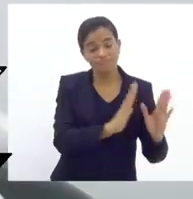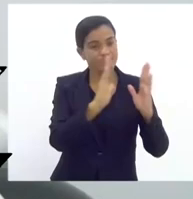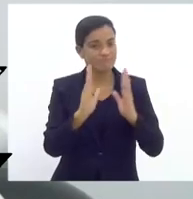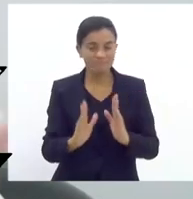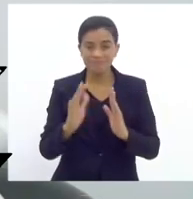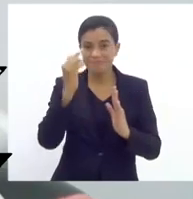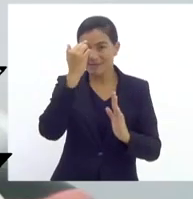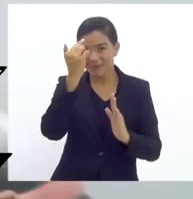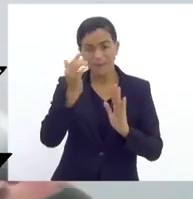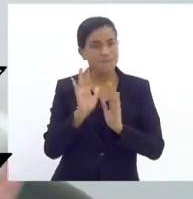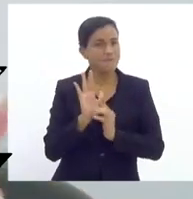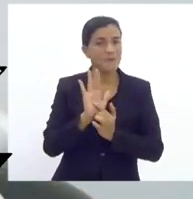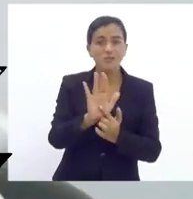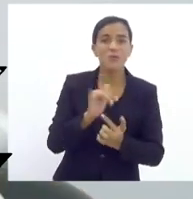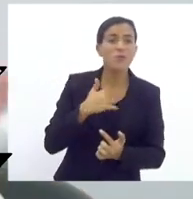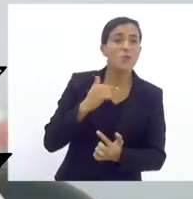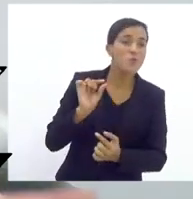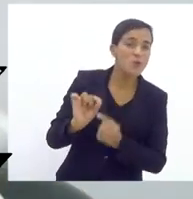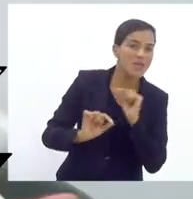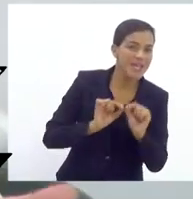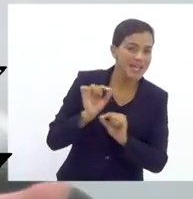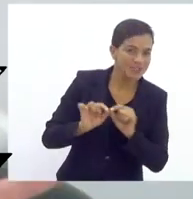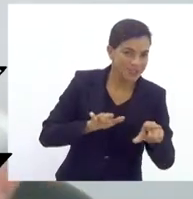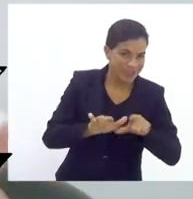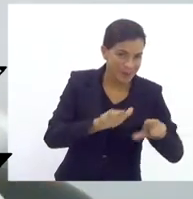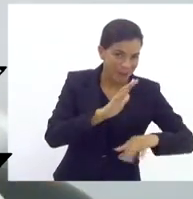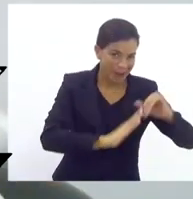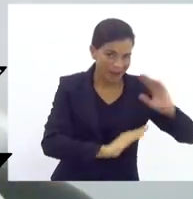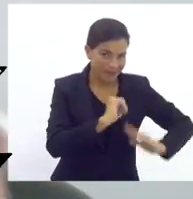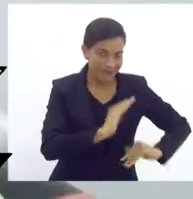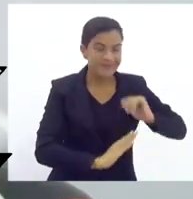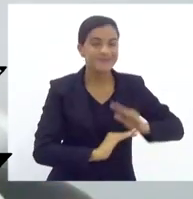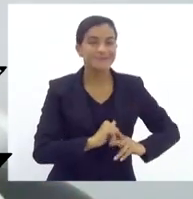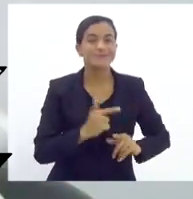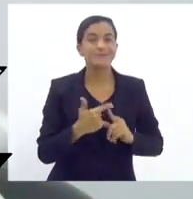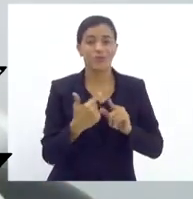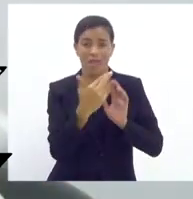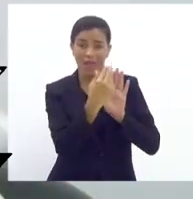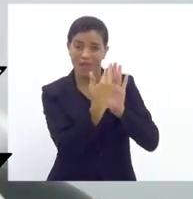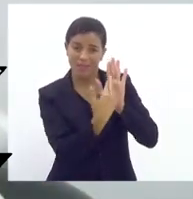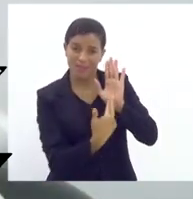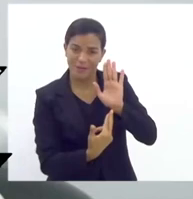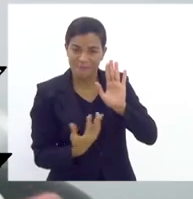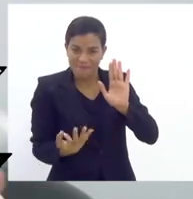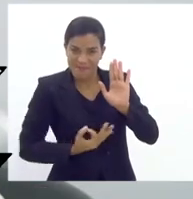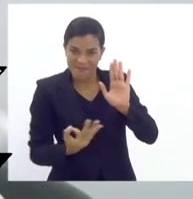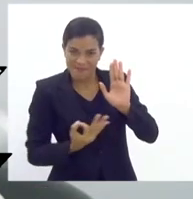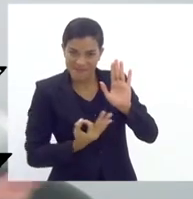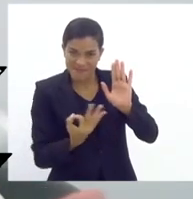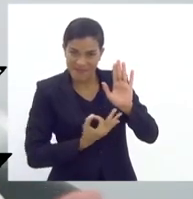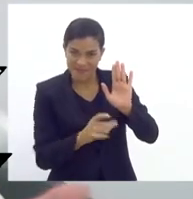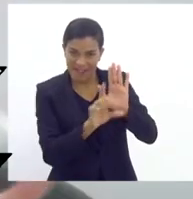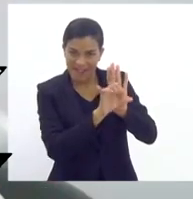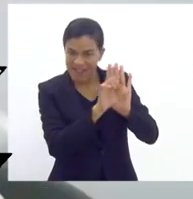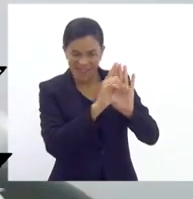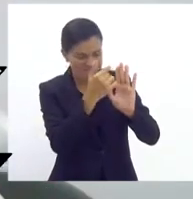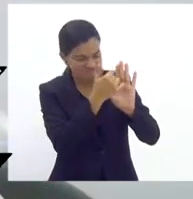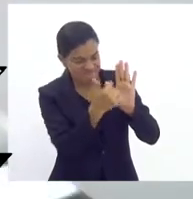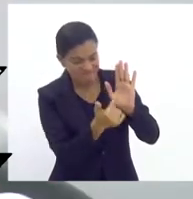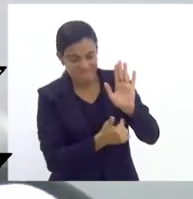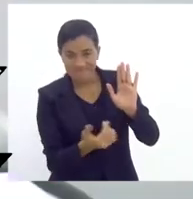né mostrando o que que a gente faz o que que a gente está fazendo na prática que a normativa Nossa é perfeita vamos para